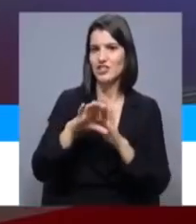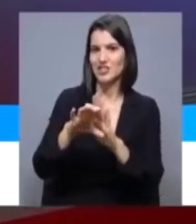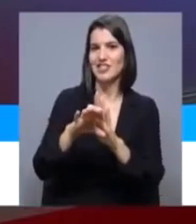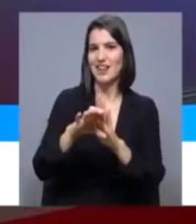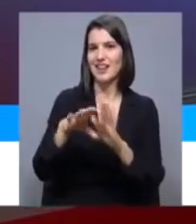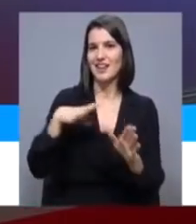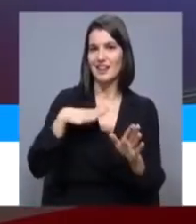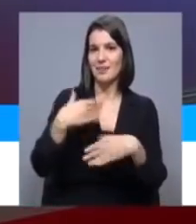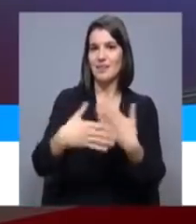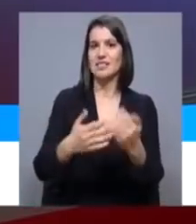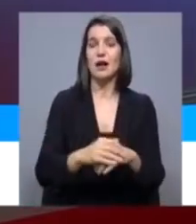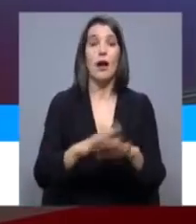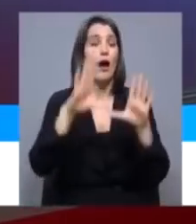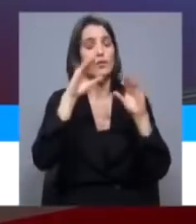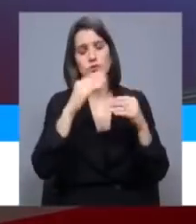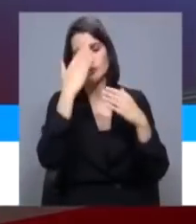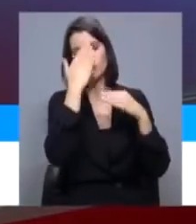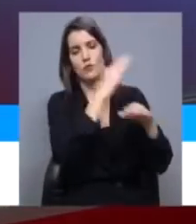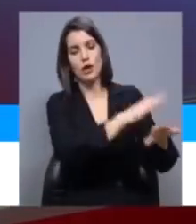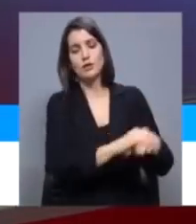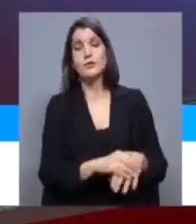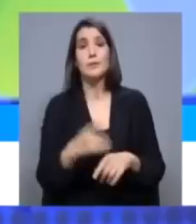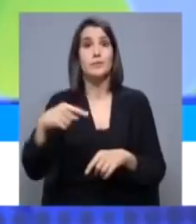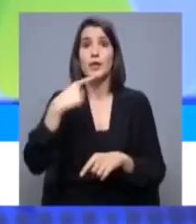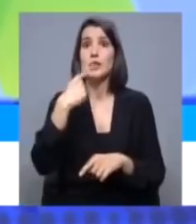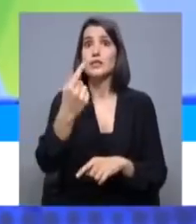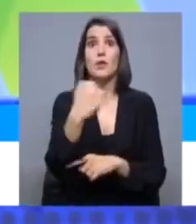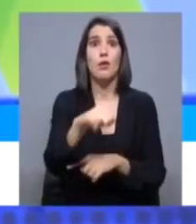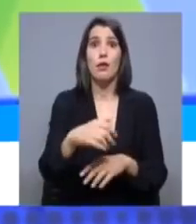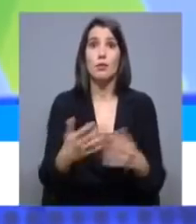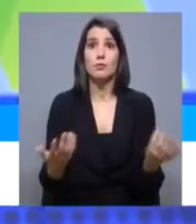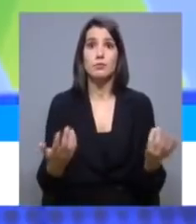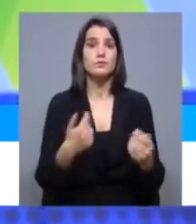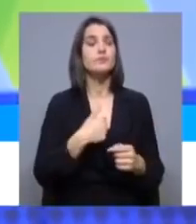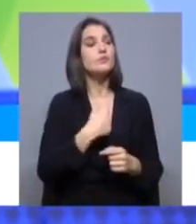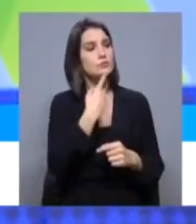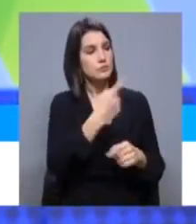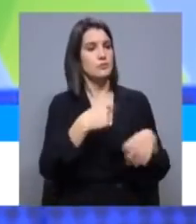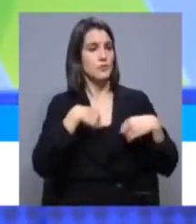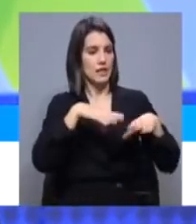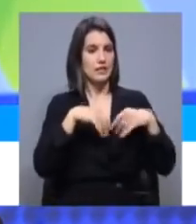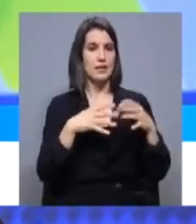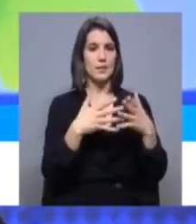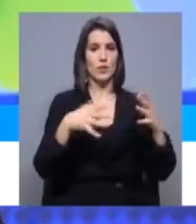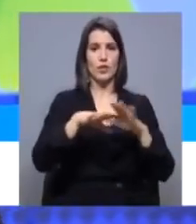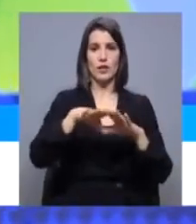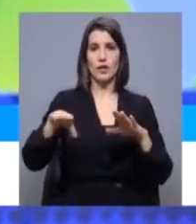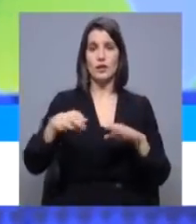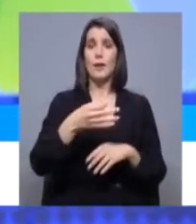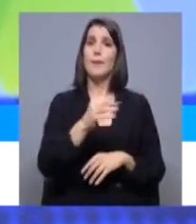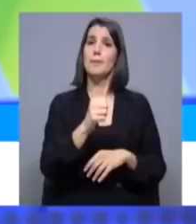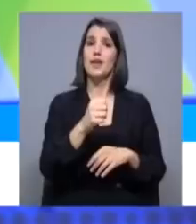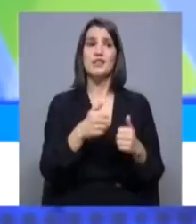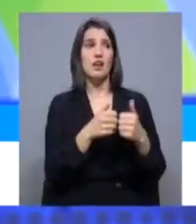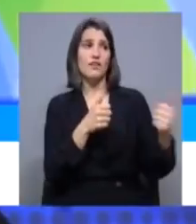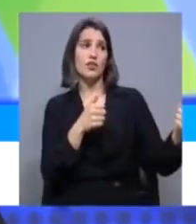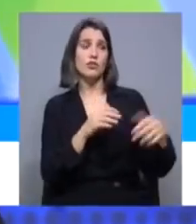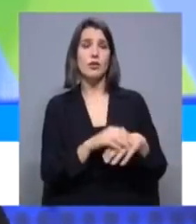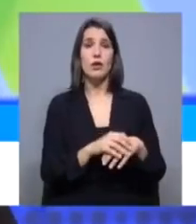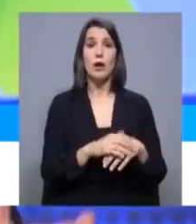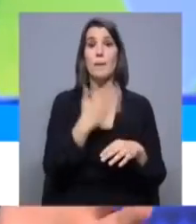chega para realizar você ficará com eles não deve ser um cão e nós podemos que estavam expostos com uma maioria de direita e para afastar o partido sobretudo